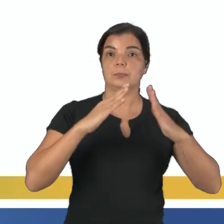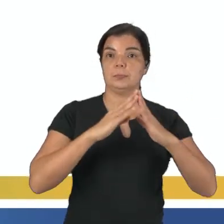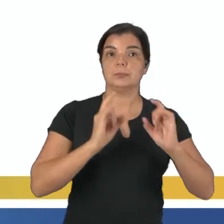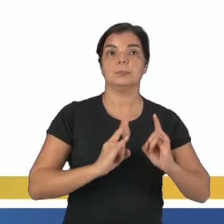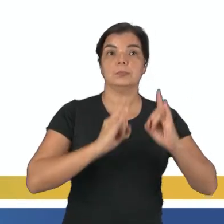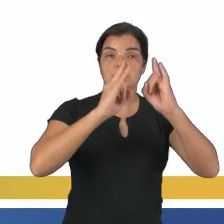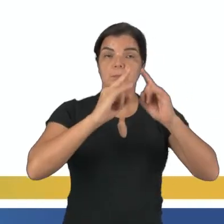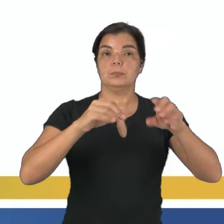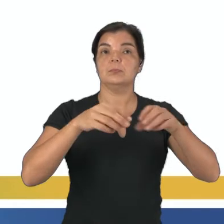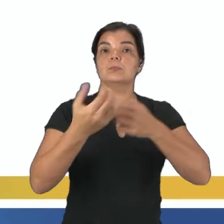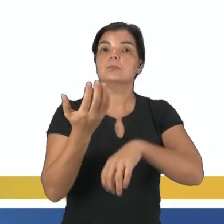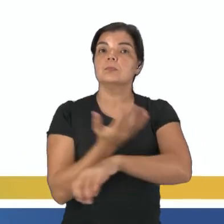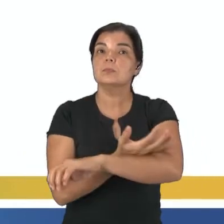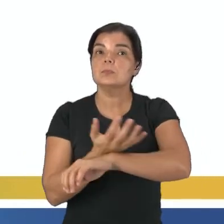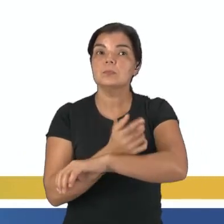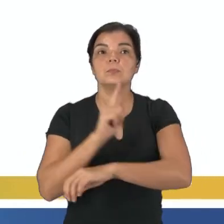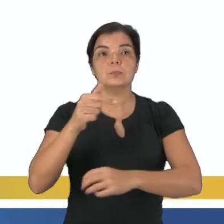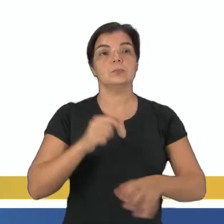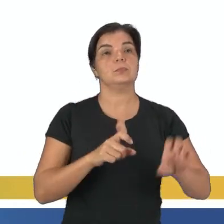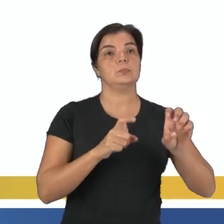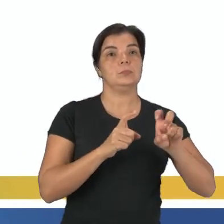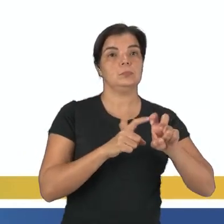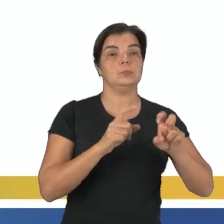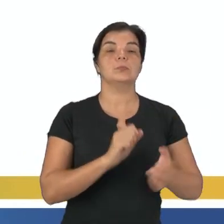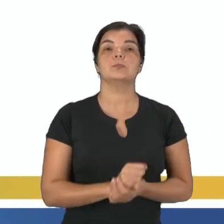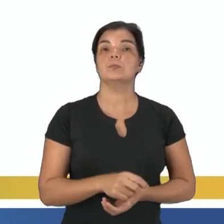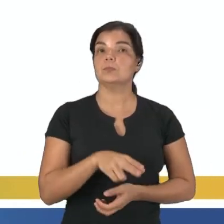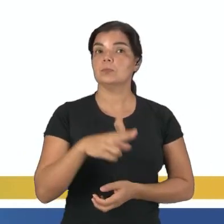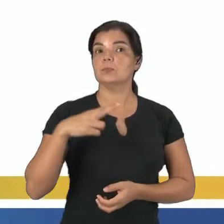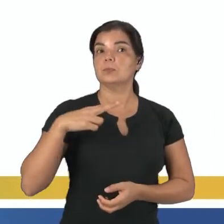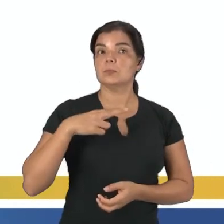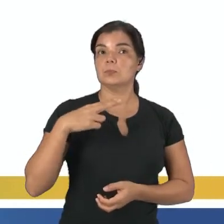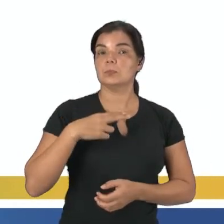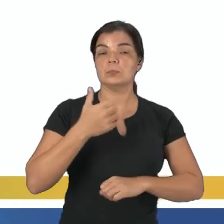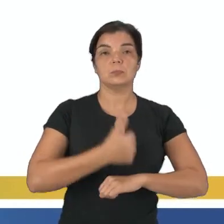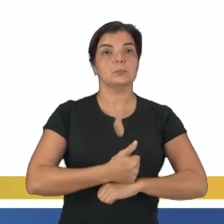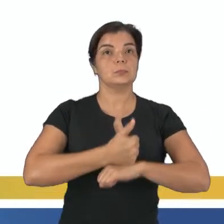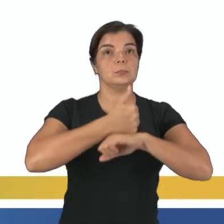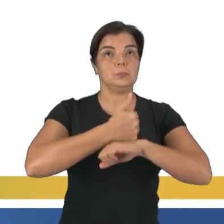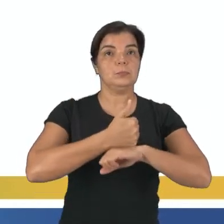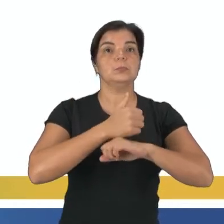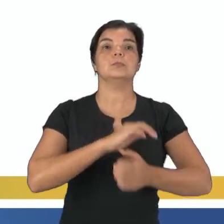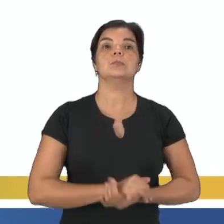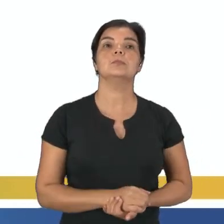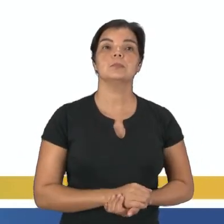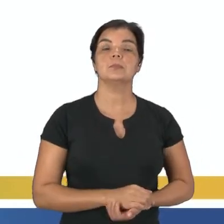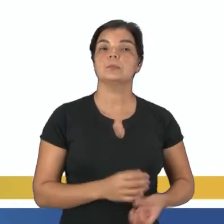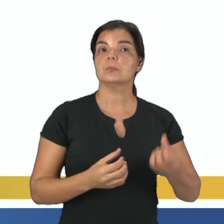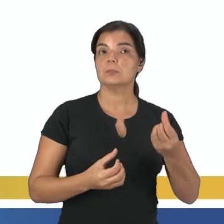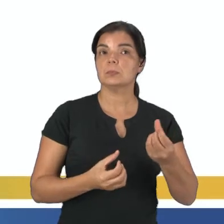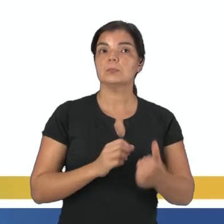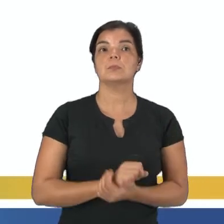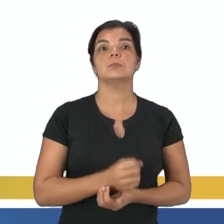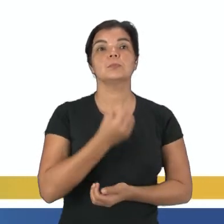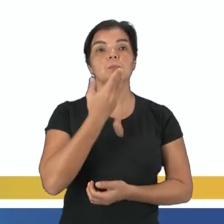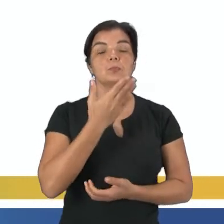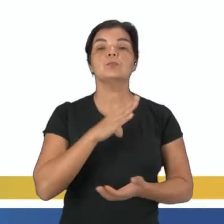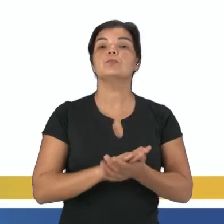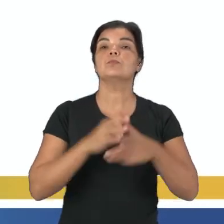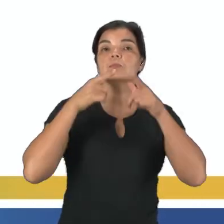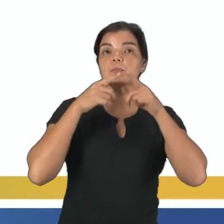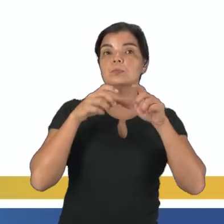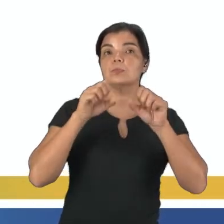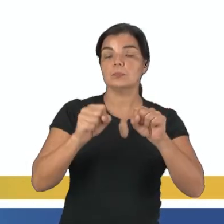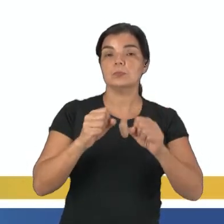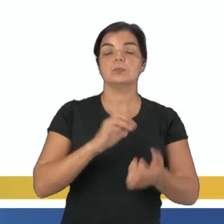4. Casa, prédio, campo e etc. 5. Virtude particular ou qualidade inerente. E 6,